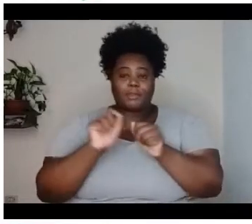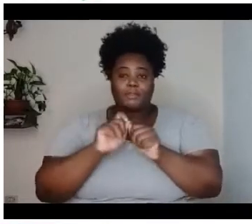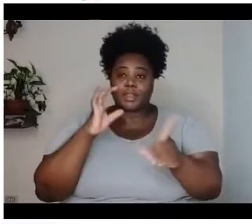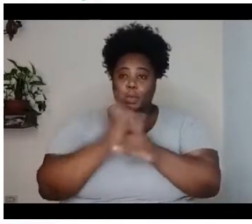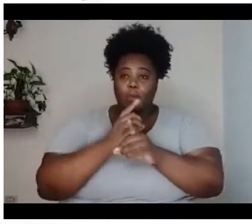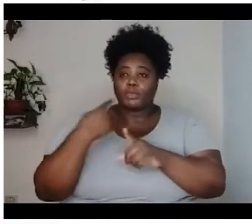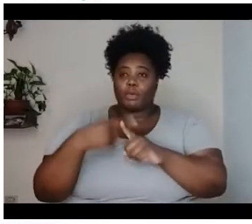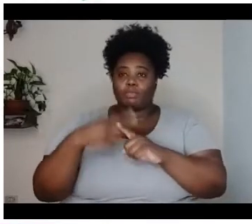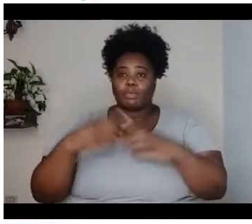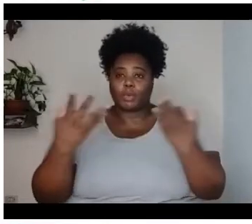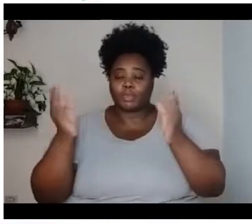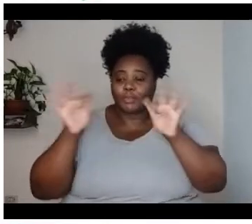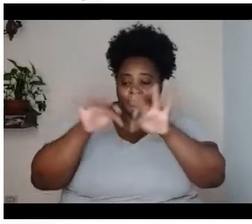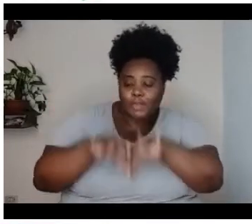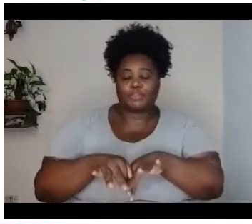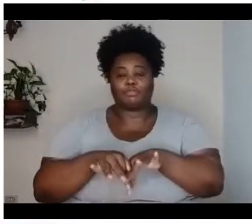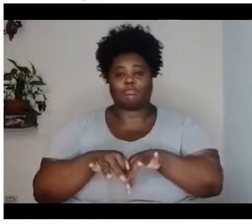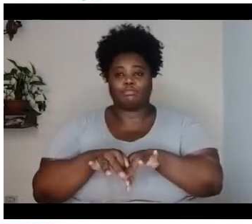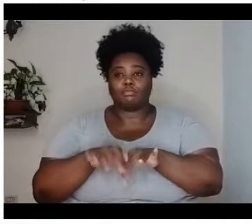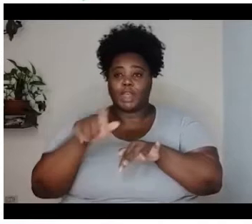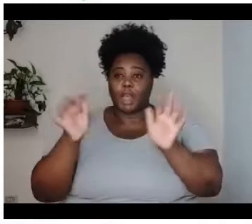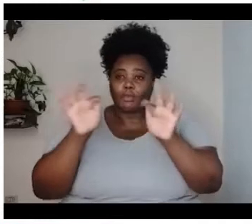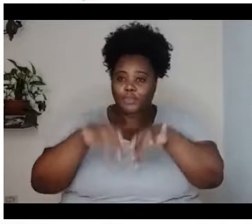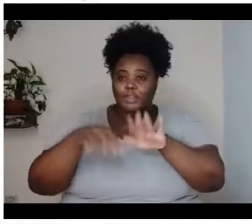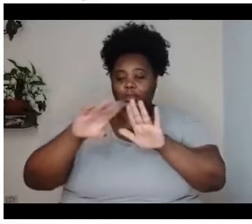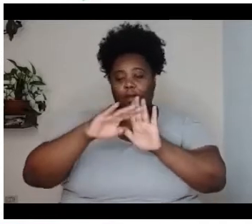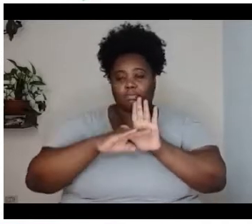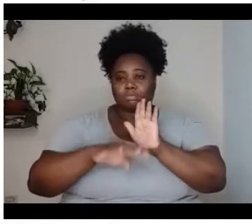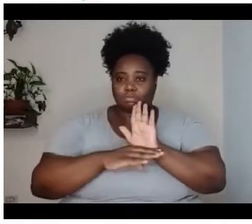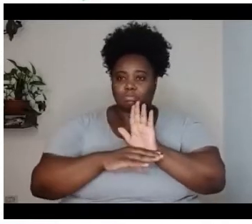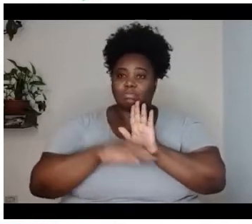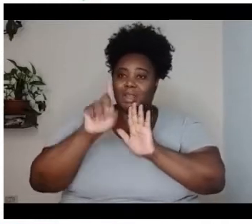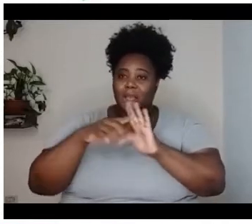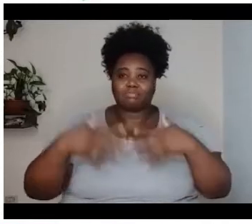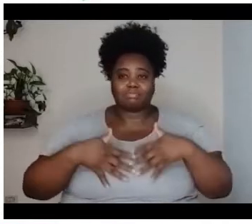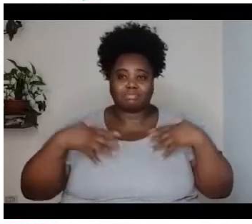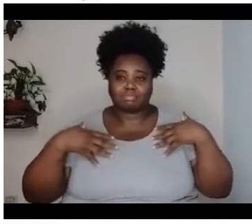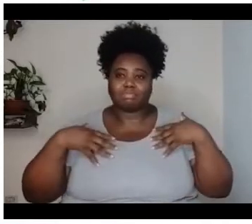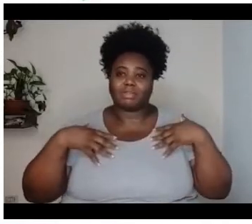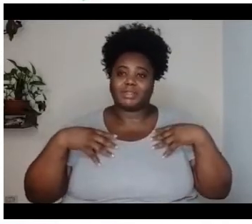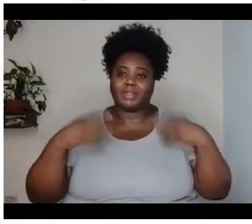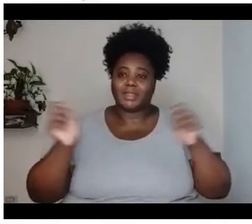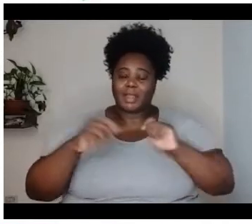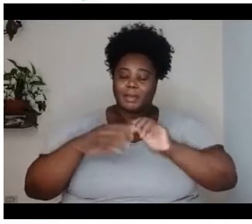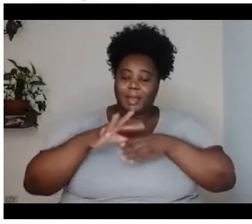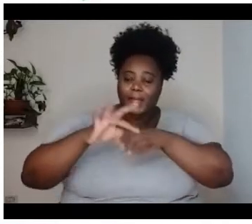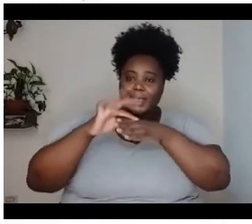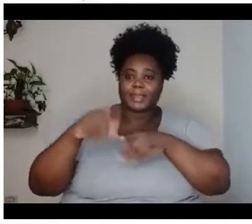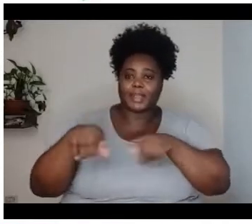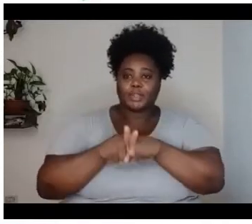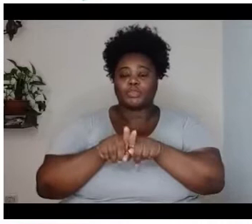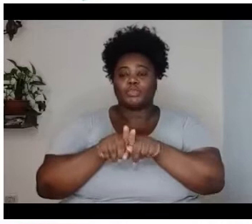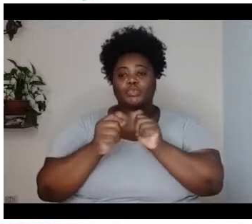estamos fechando, né, essa programação, e é um prazer poder conduzir junto com o Berna esta